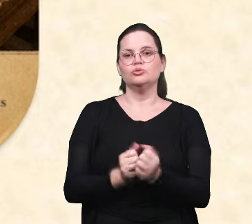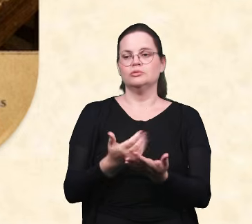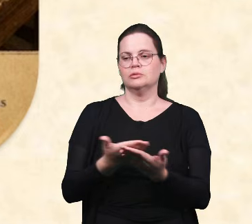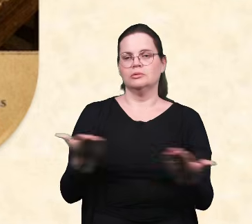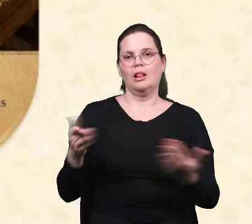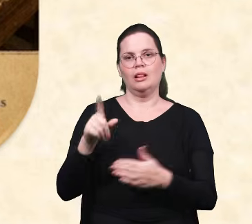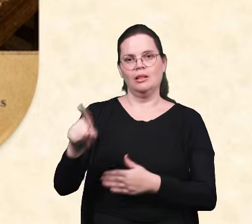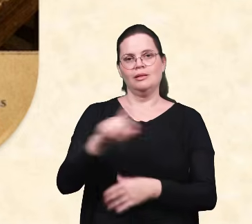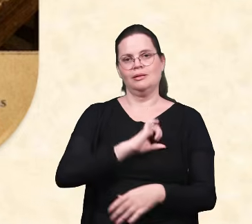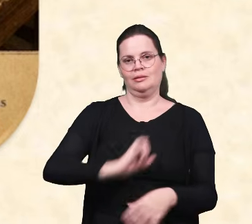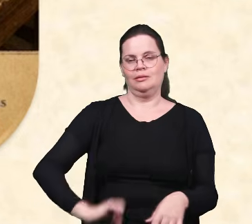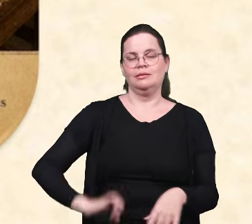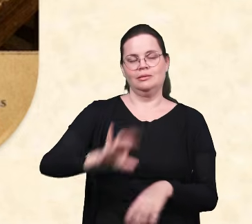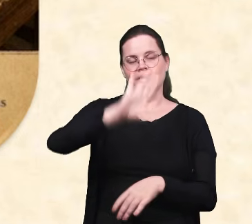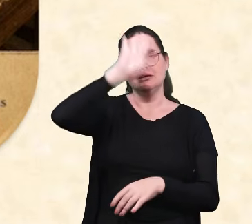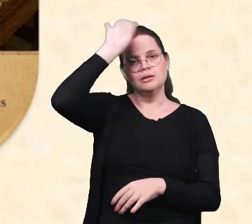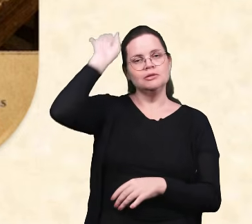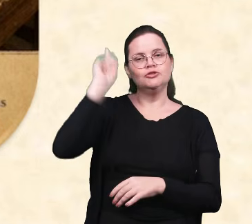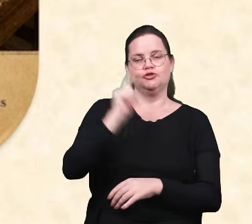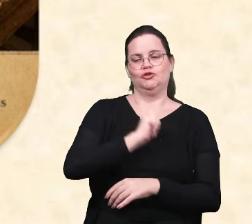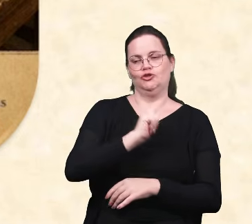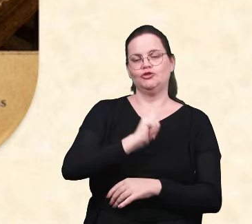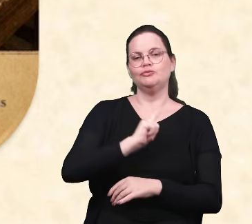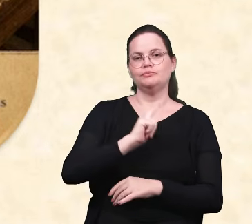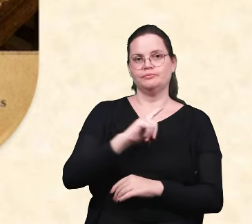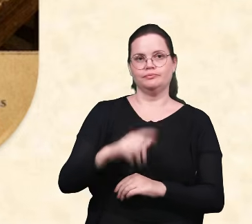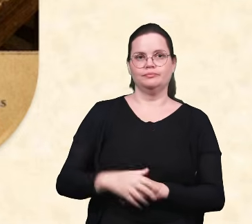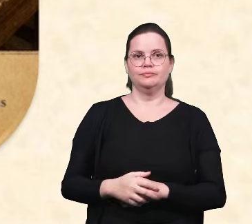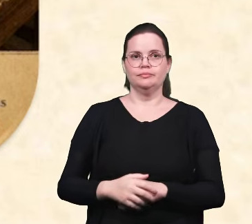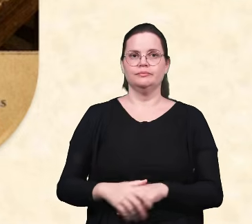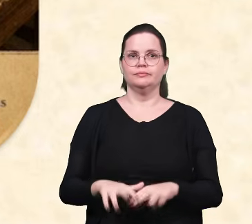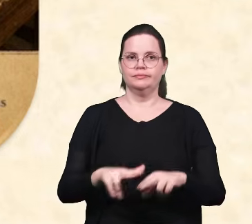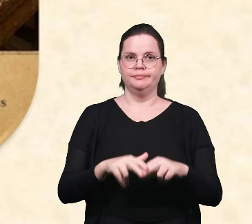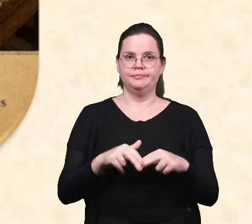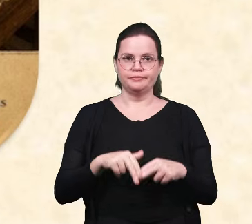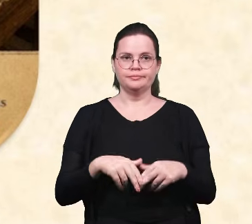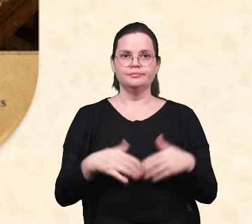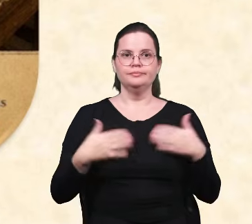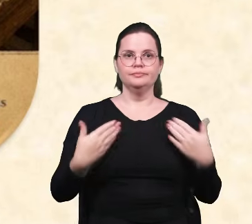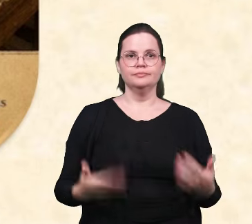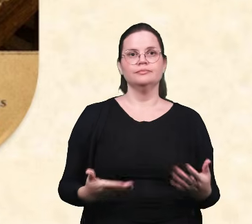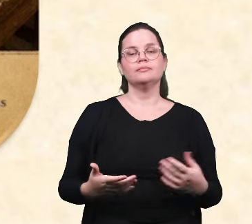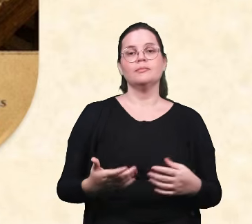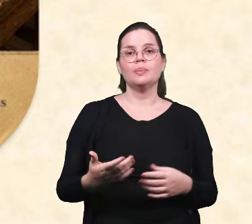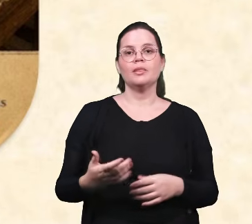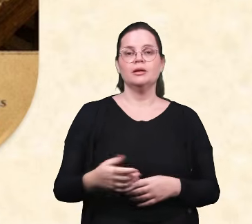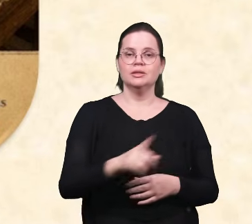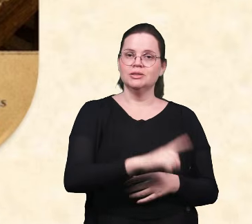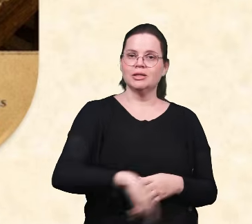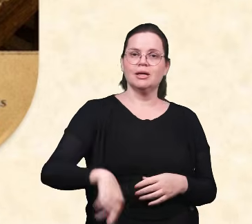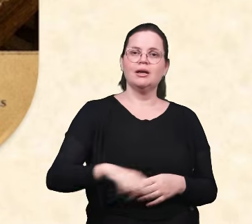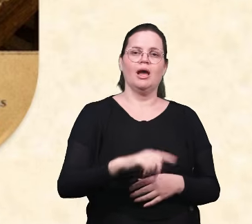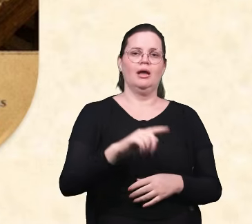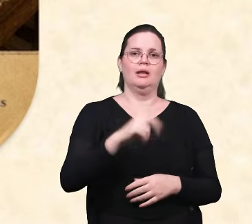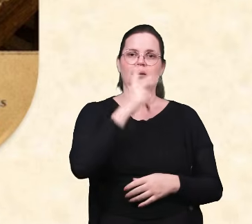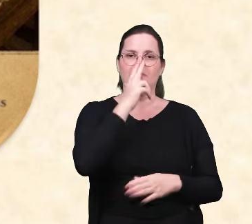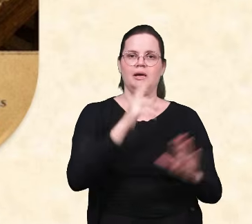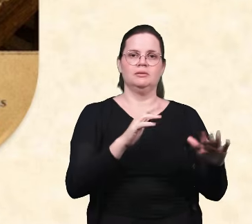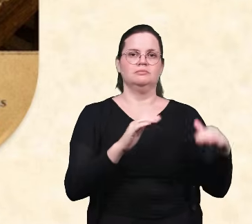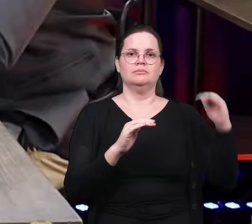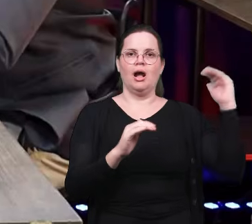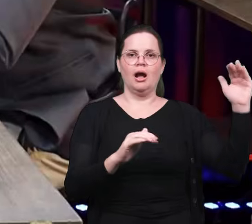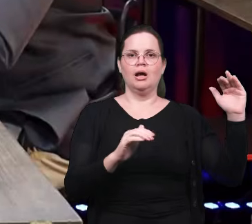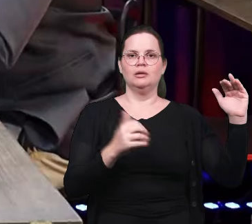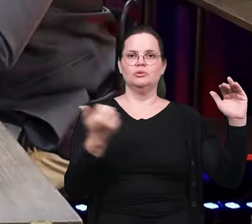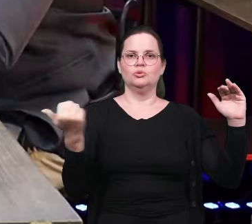Império Romano. Né? Ele tinha ligação com o Império Romano. Isso fazia com que ele aspirasse a uma situação superior às